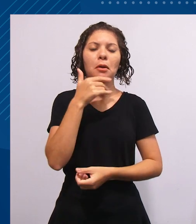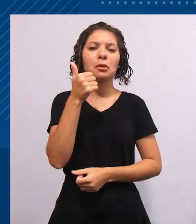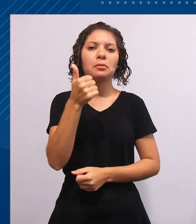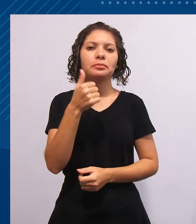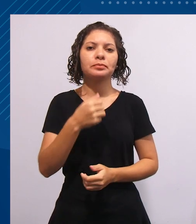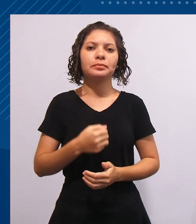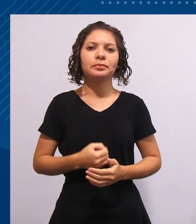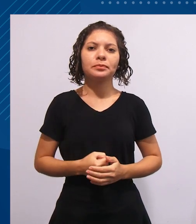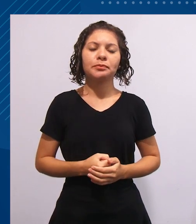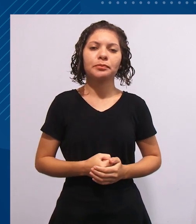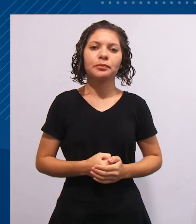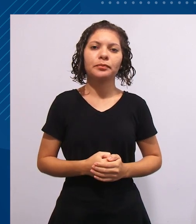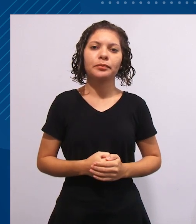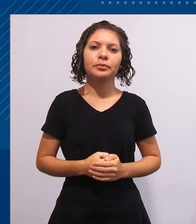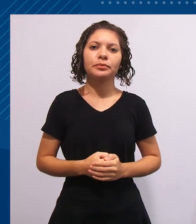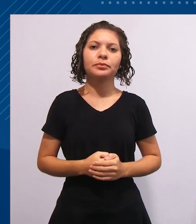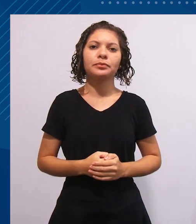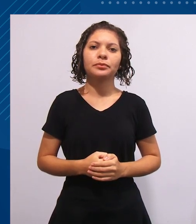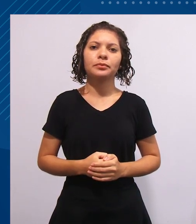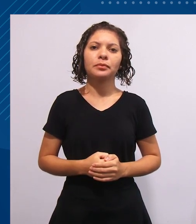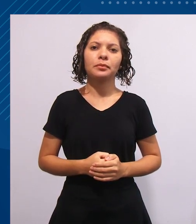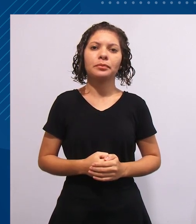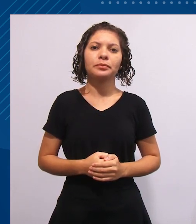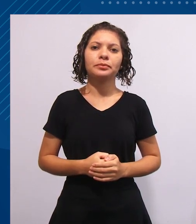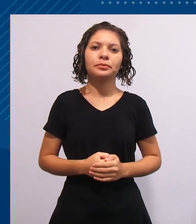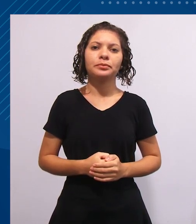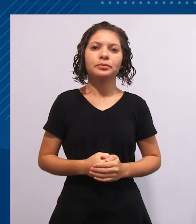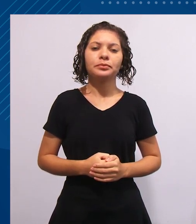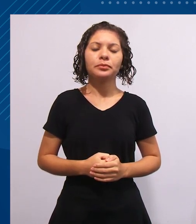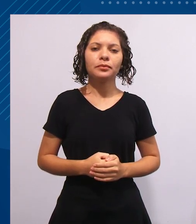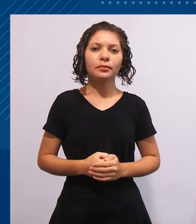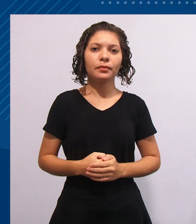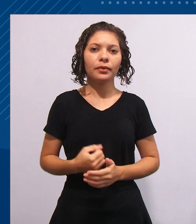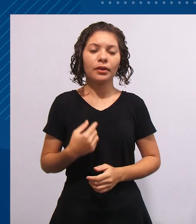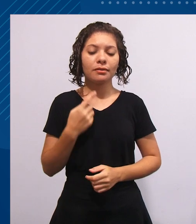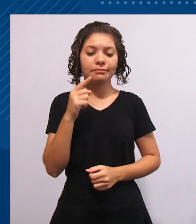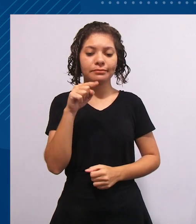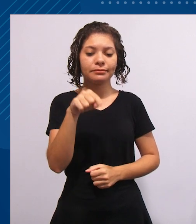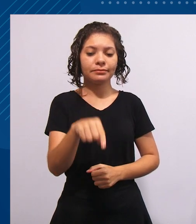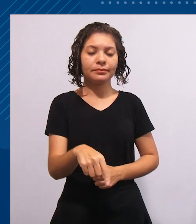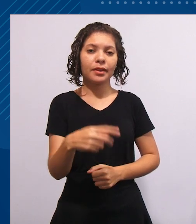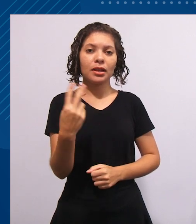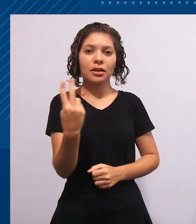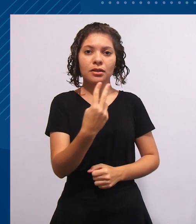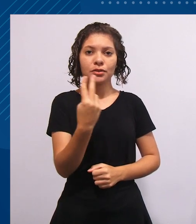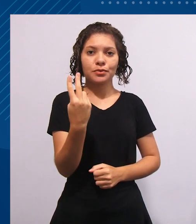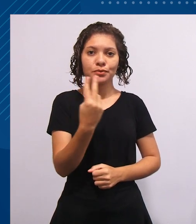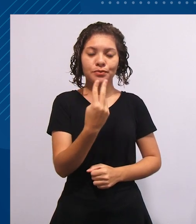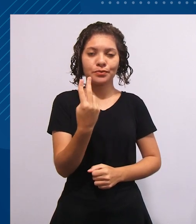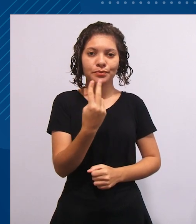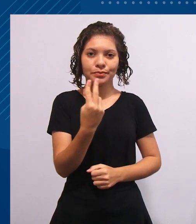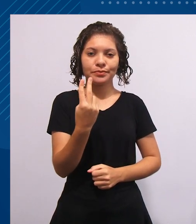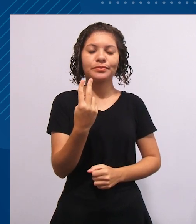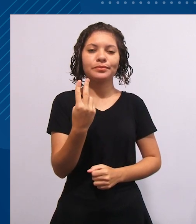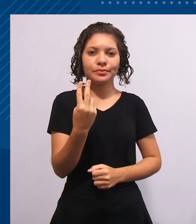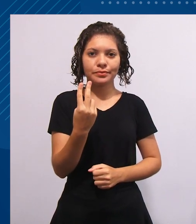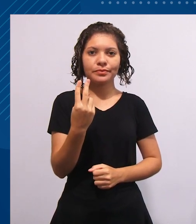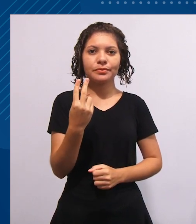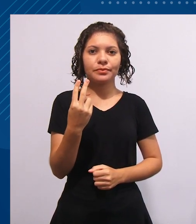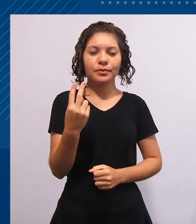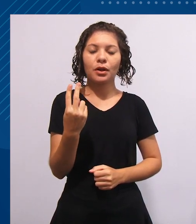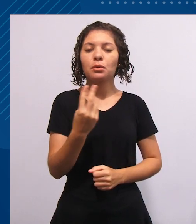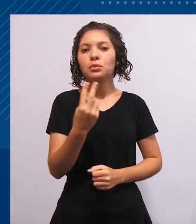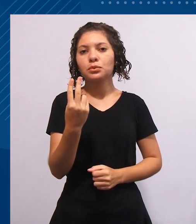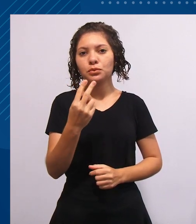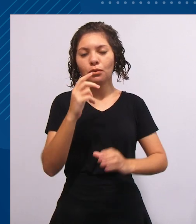legal que só essa é a nossa segunda participação né o programa dois que fala sobre as